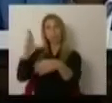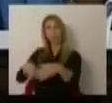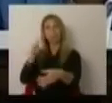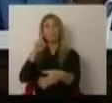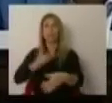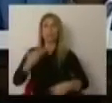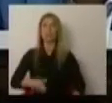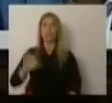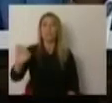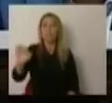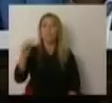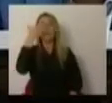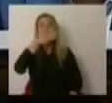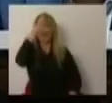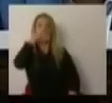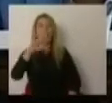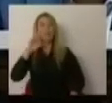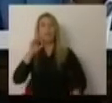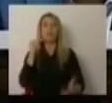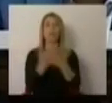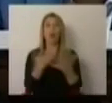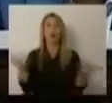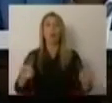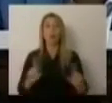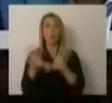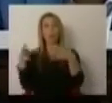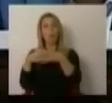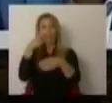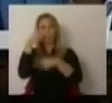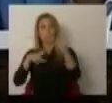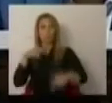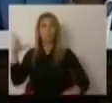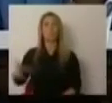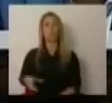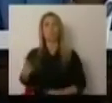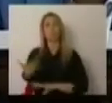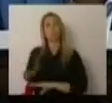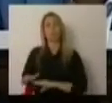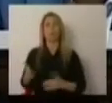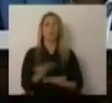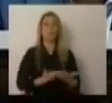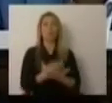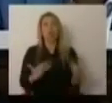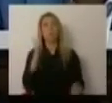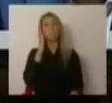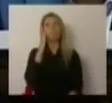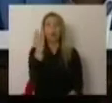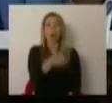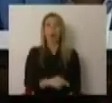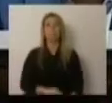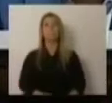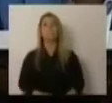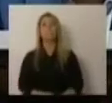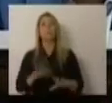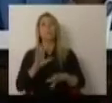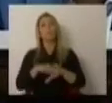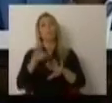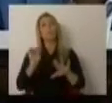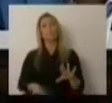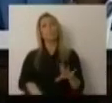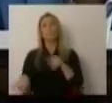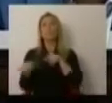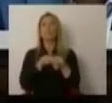o Governo ou não que a comunidade portuguesa não fica para trás nas negociações que estão atualmente em curso? Relativamente